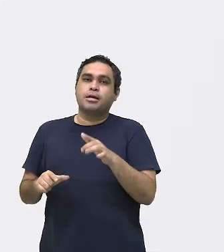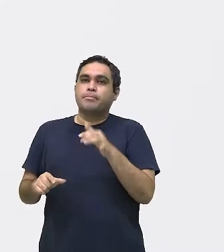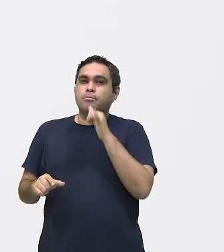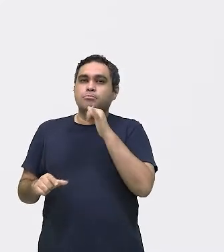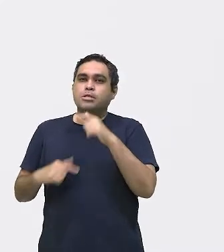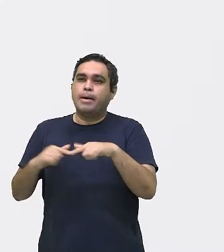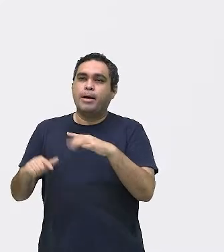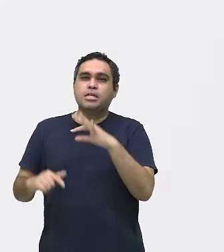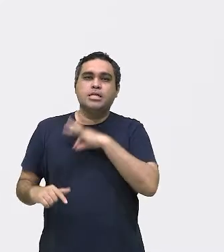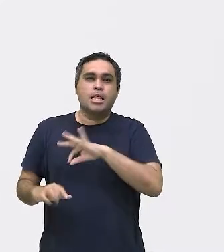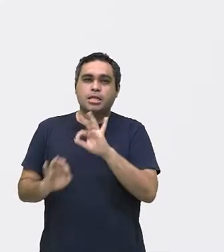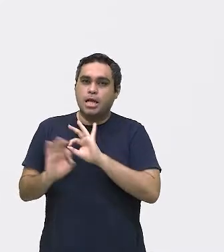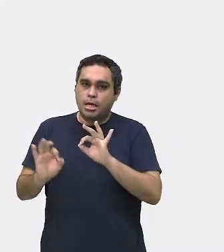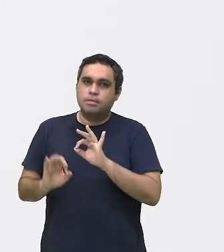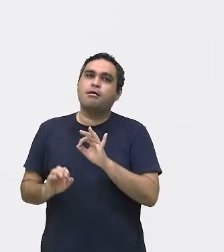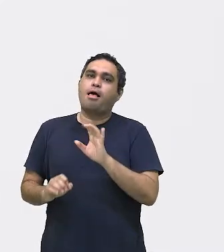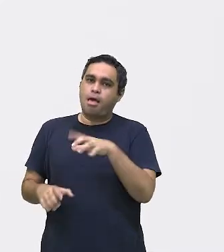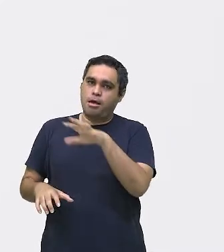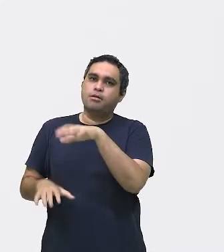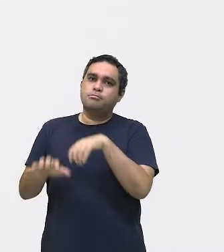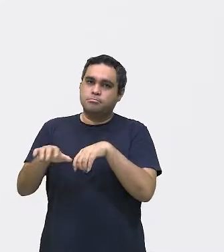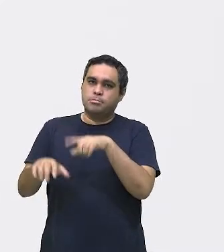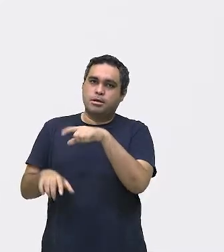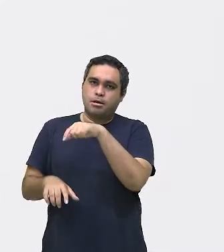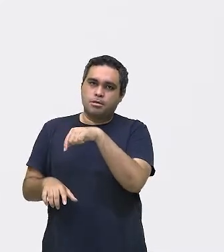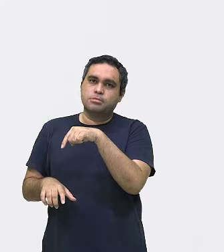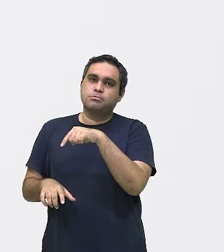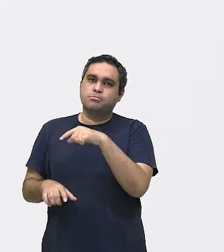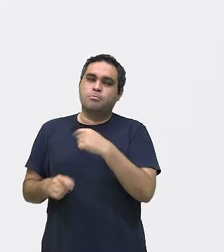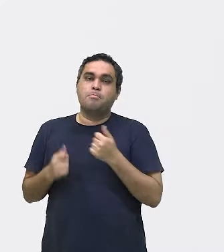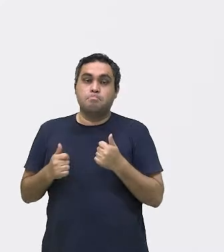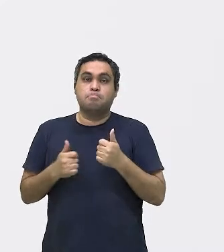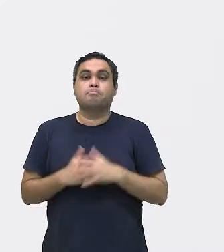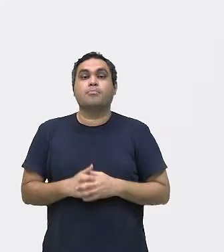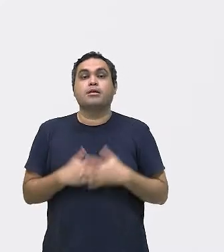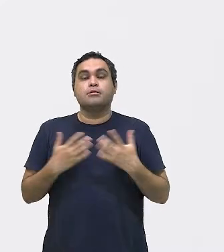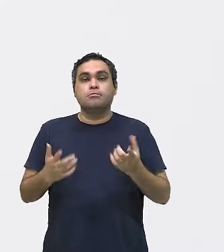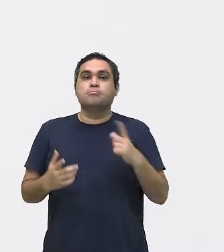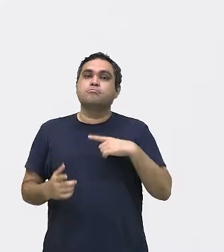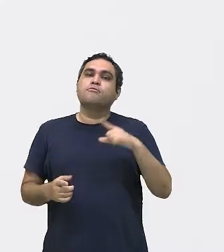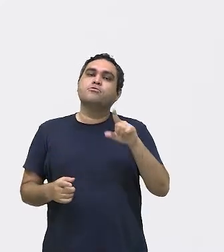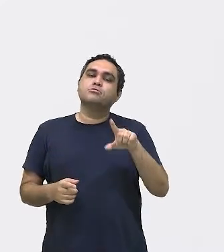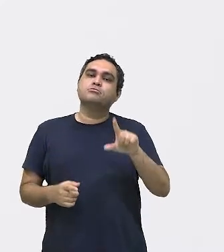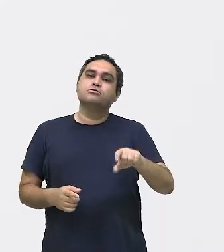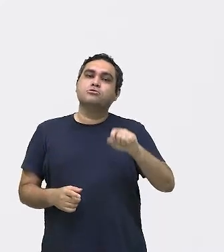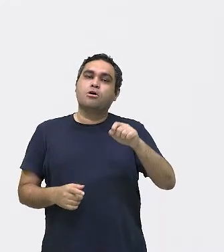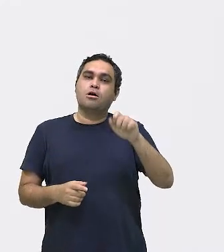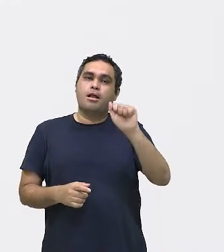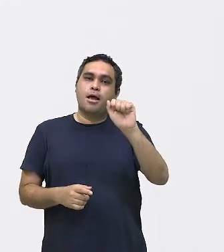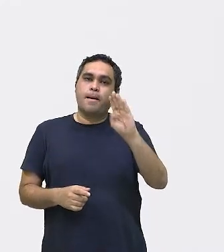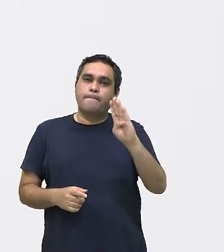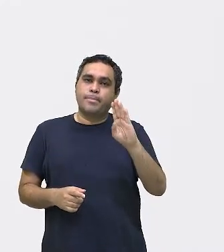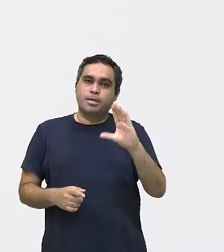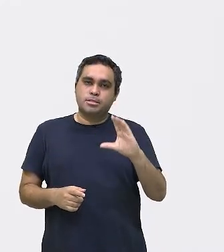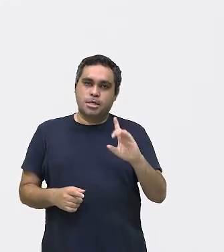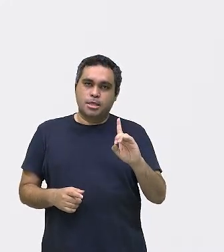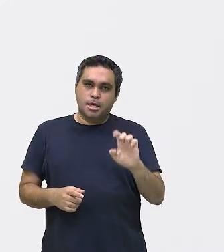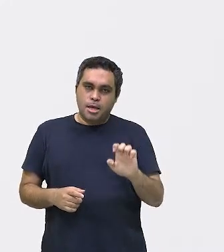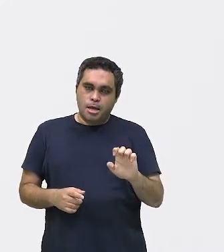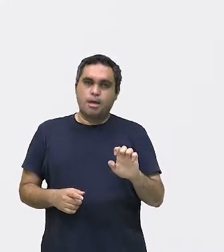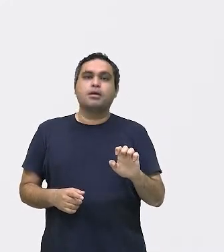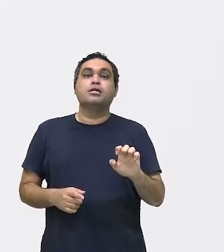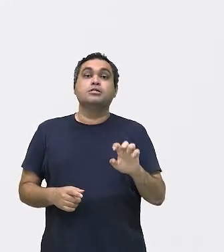da economia, tá bom? Aí nós temos, marque a alternativa que indica apenas atividades econômicas